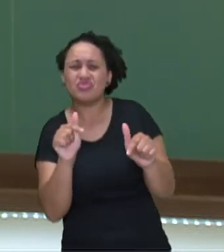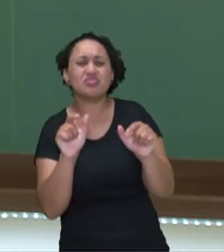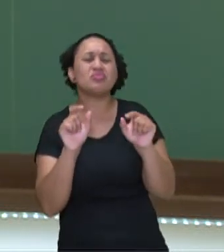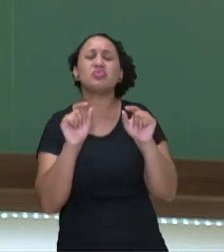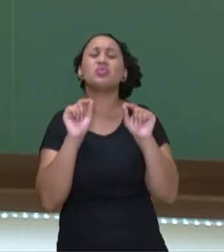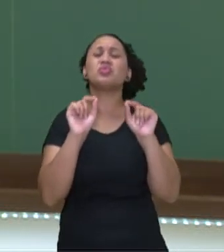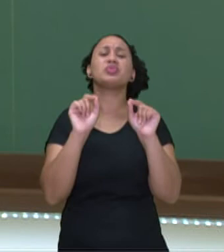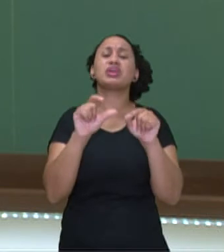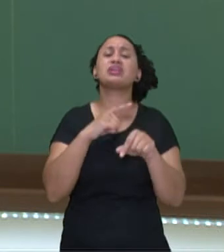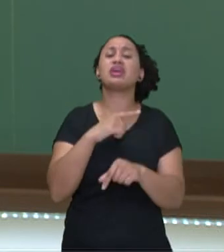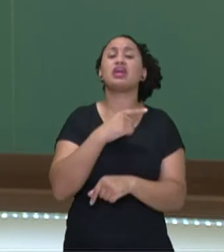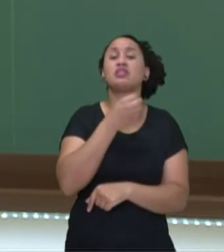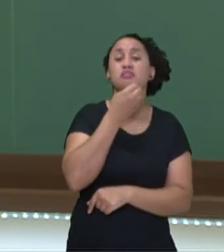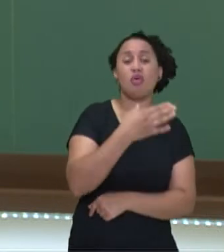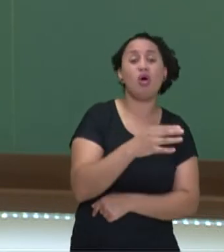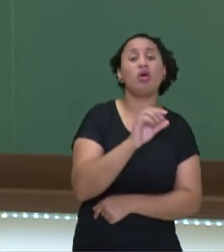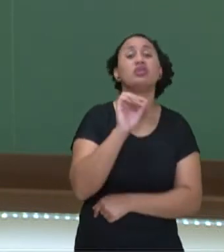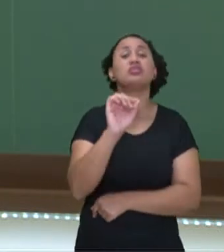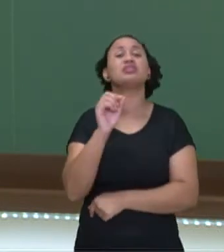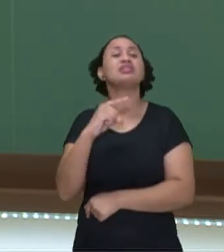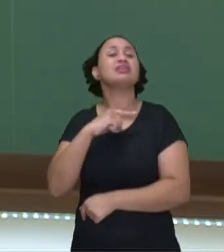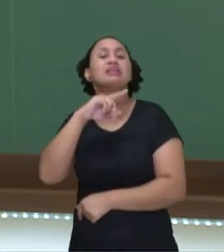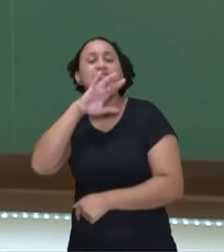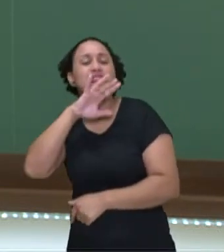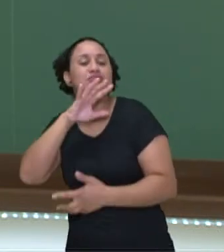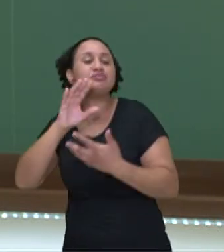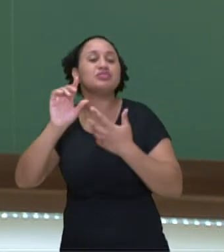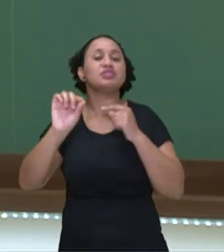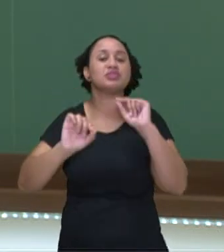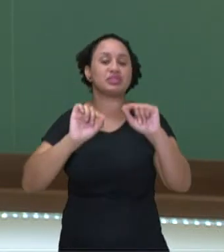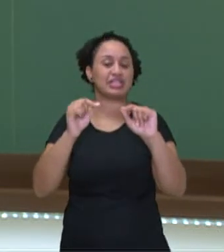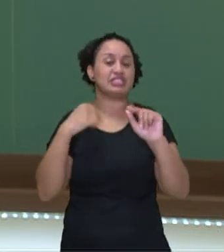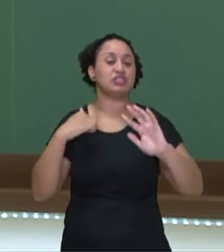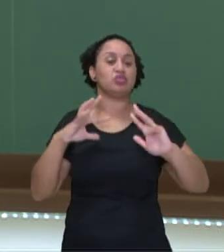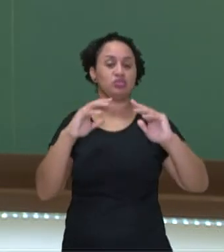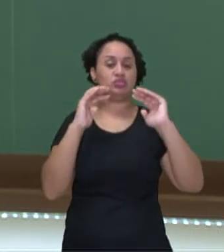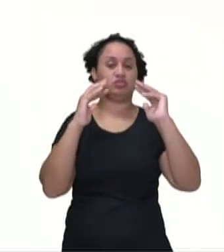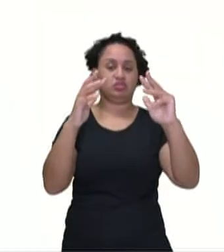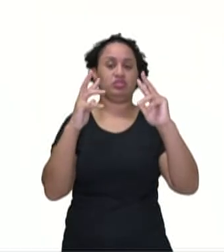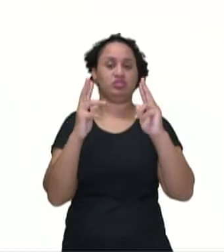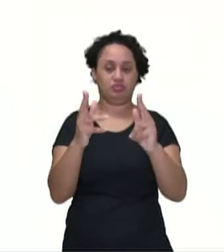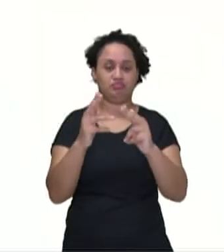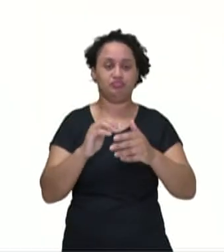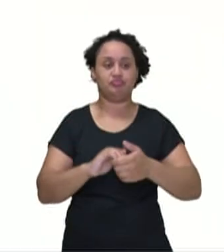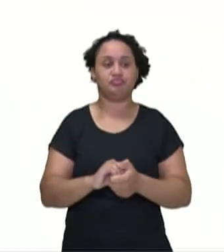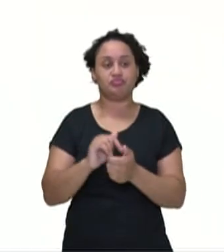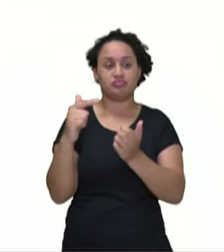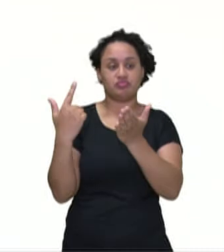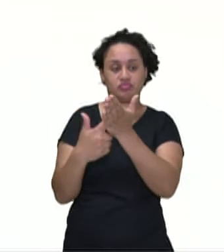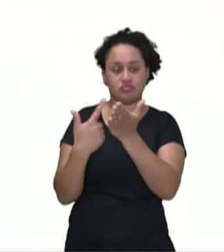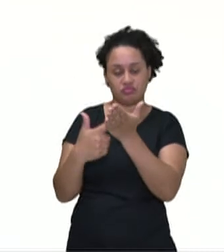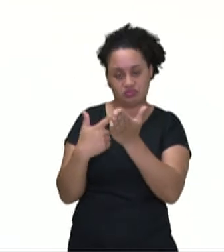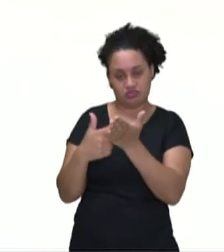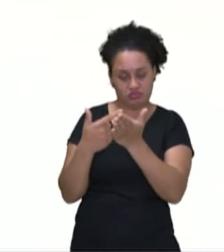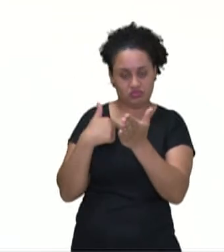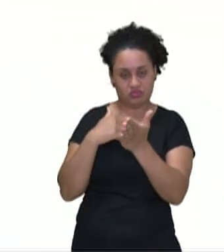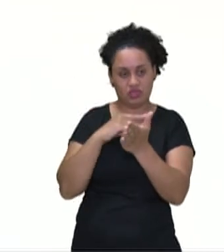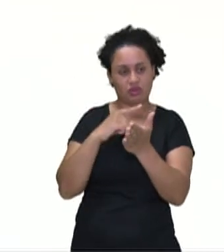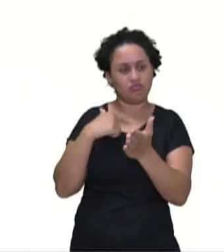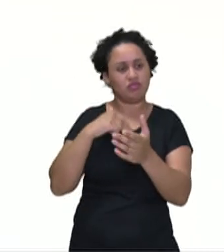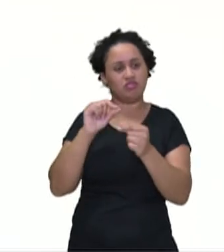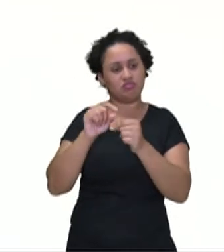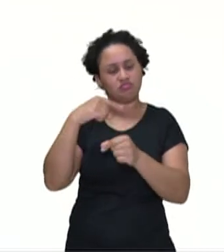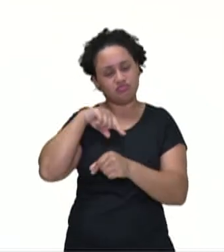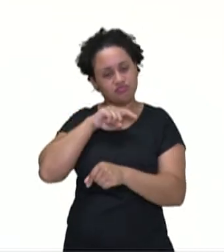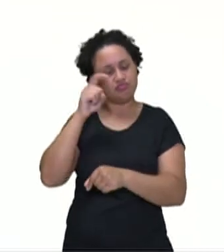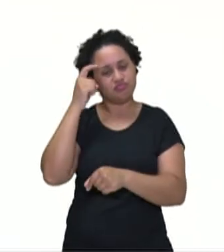seriam os pontos positivos e negativos dessa semelhança toda? Esse livro aqui, ele vai nos permitir